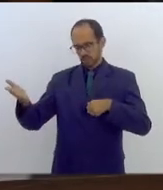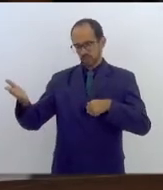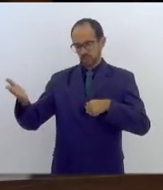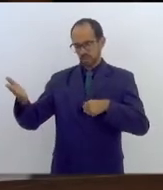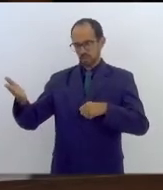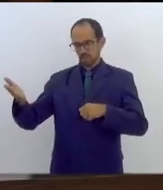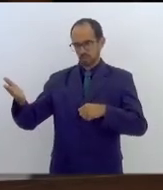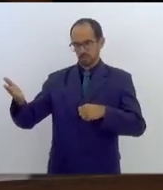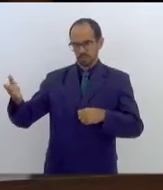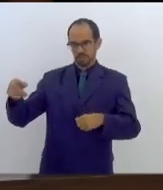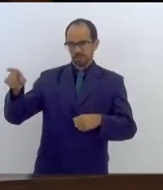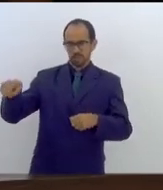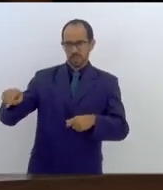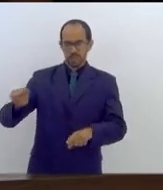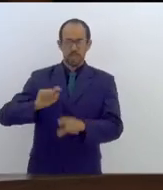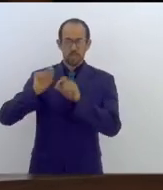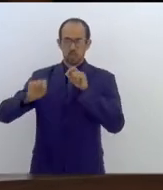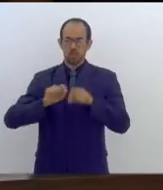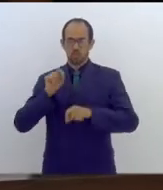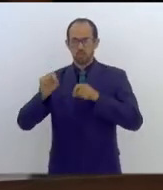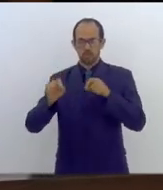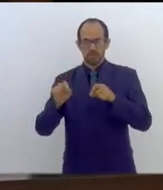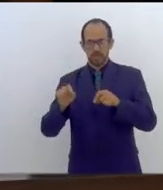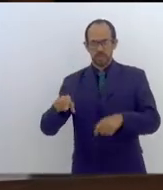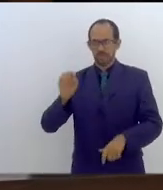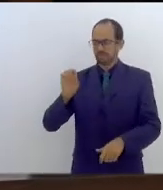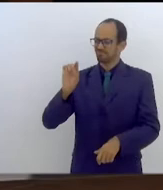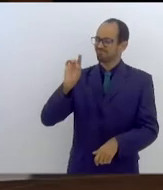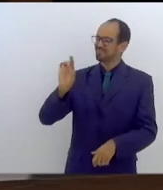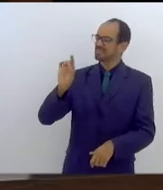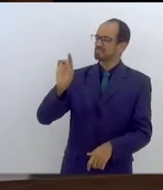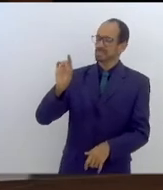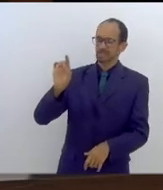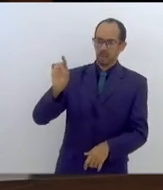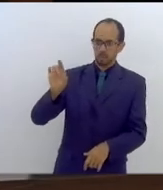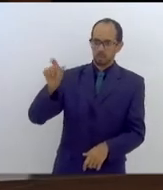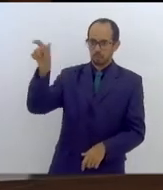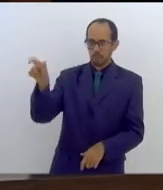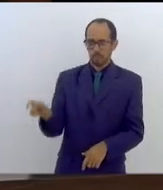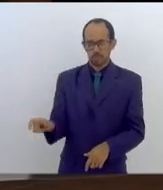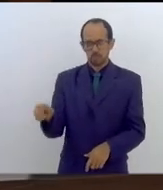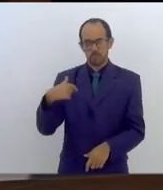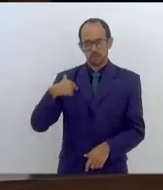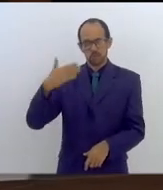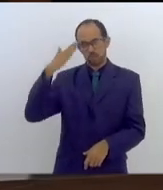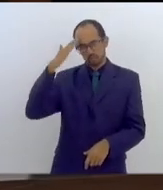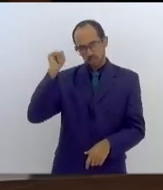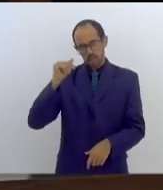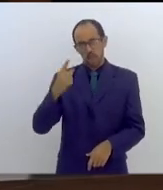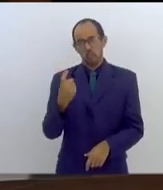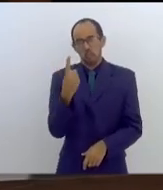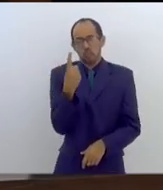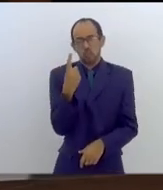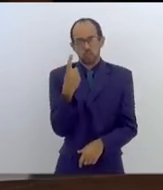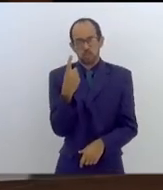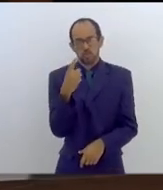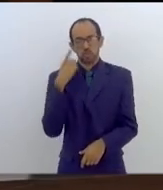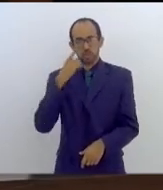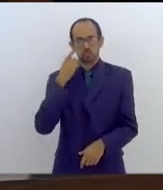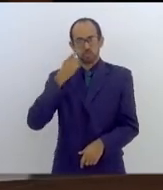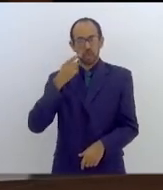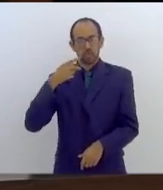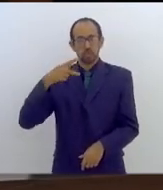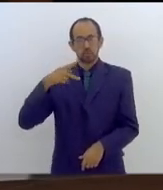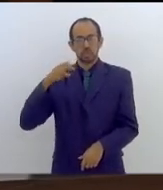é um caso peculiar em que uma pessoa pelo que sei o único deputado do PT né